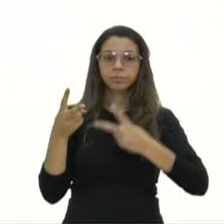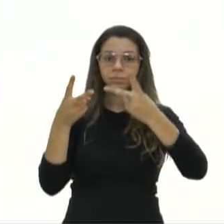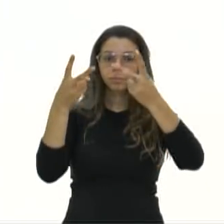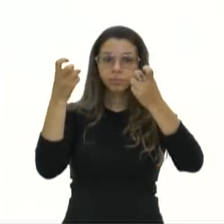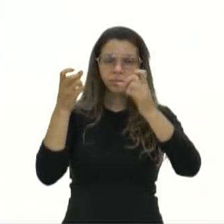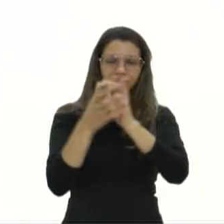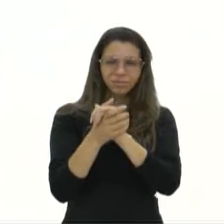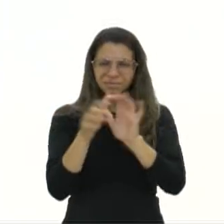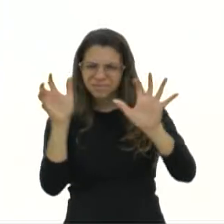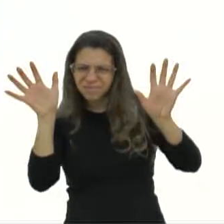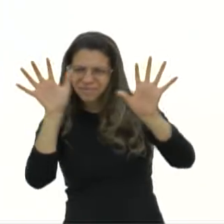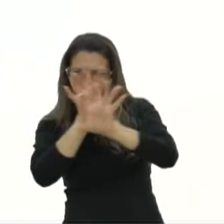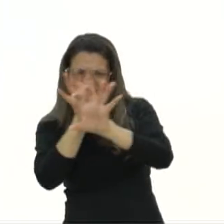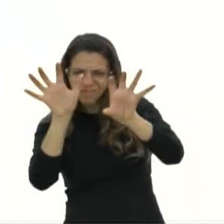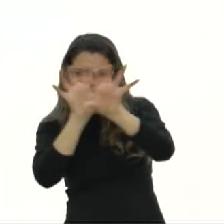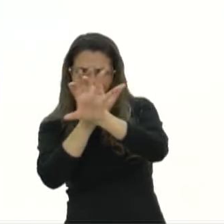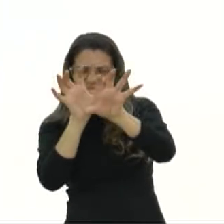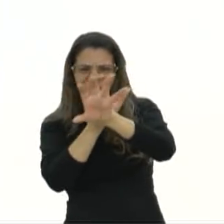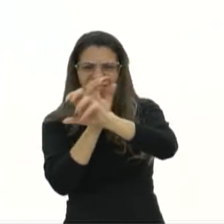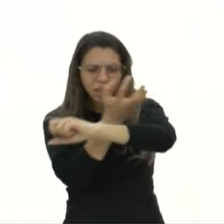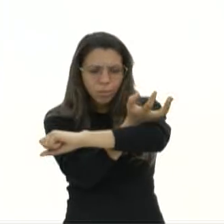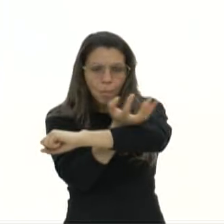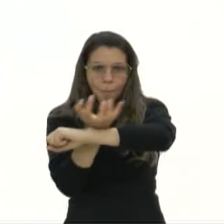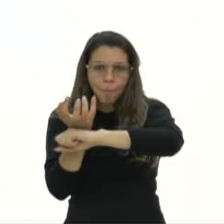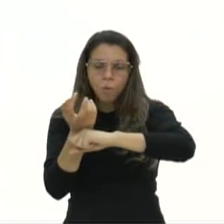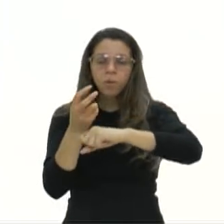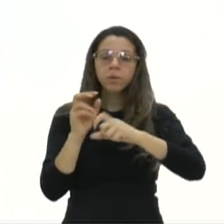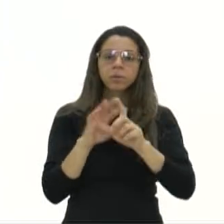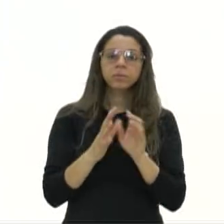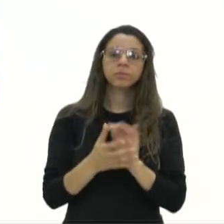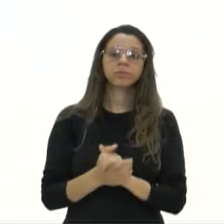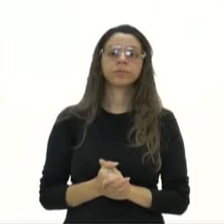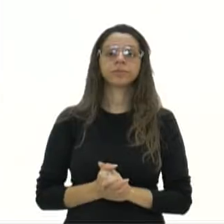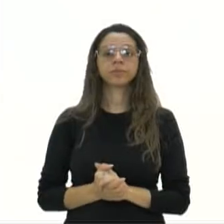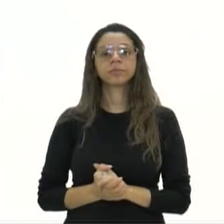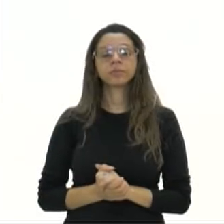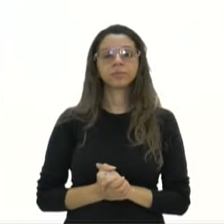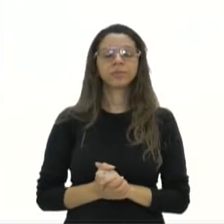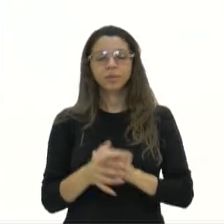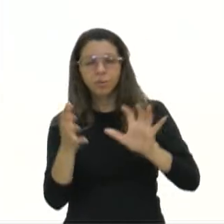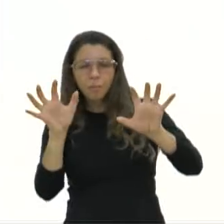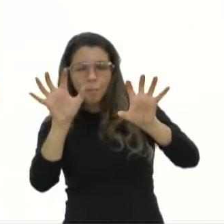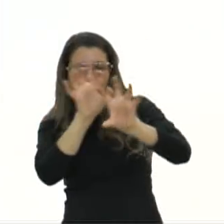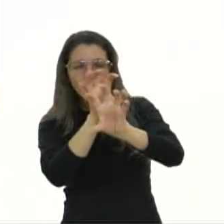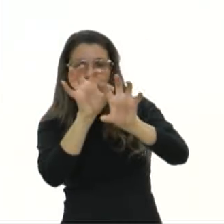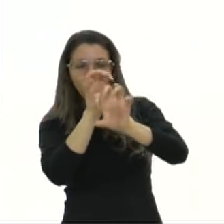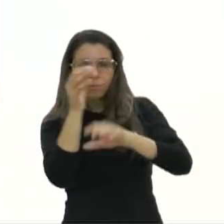que tem um borrão verde. É o parquinho, é o quintal dessa pessoa. Mas está embaçado.